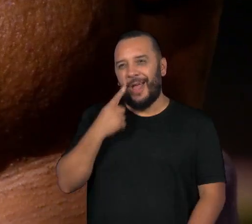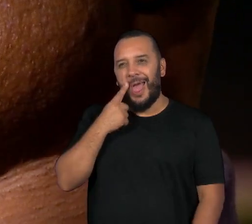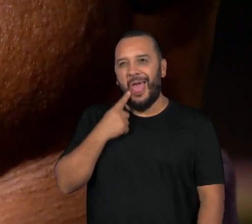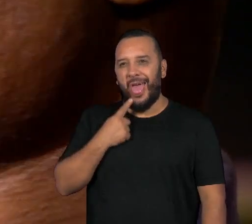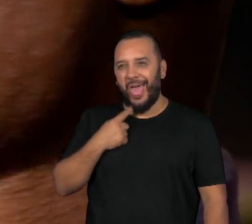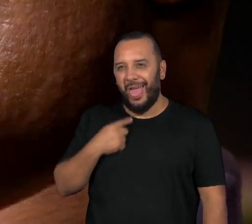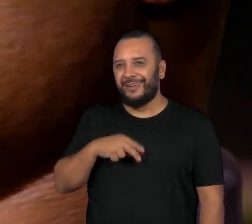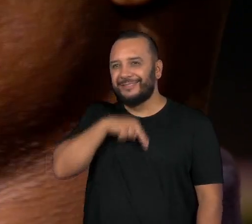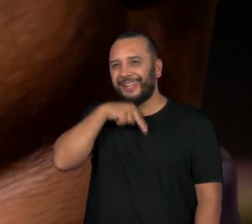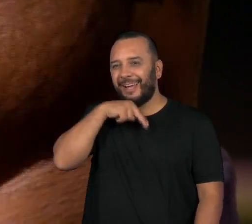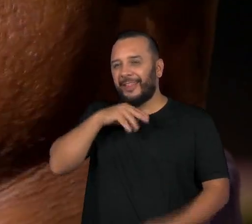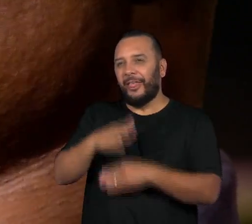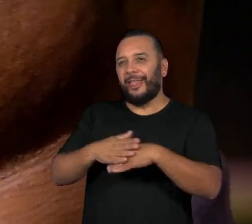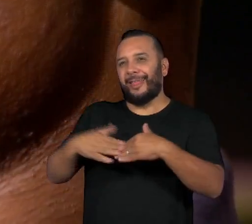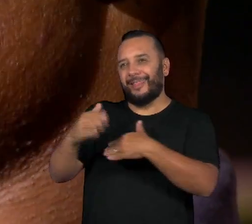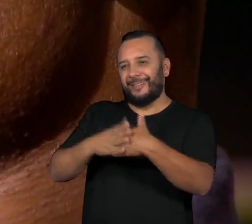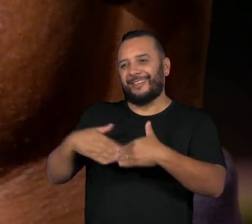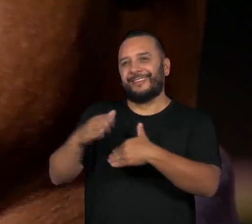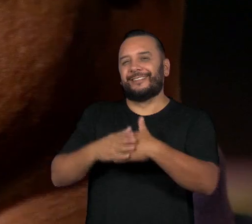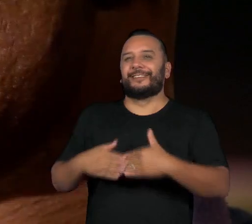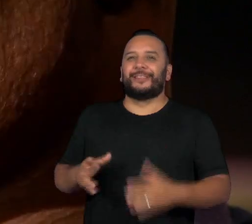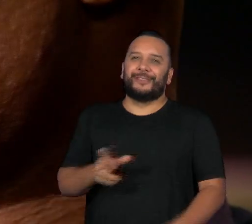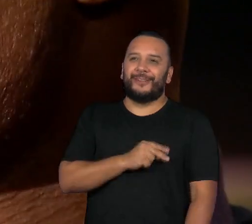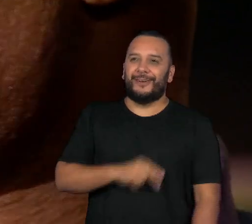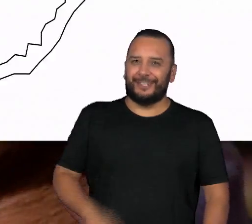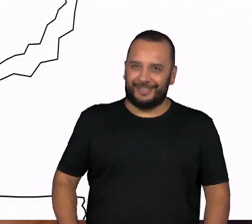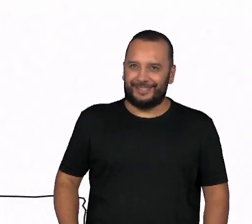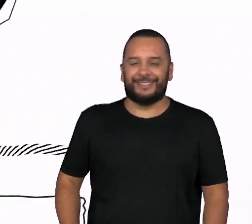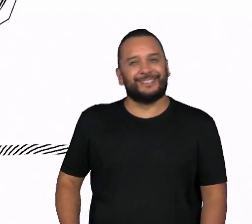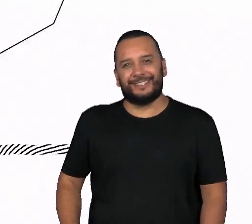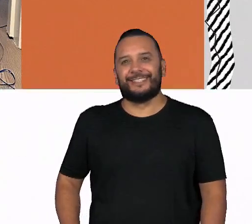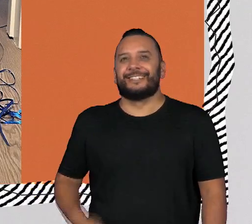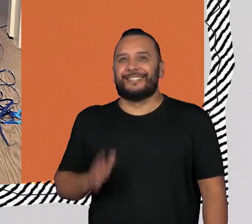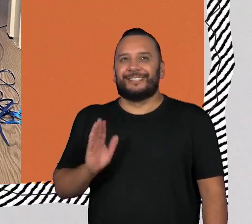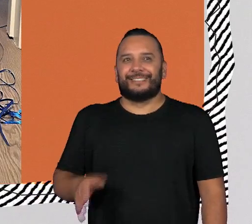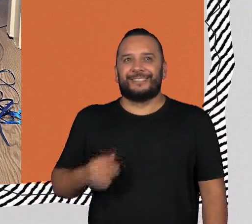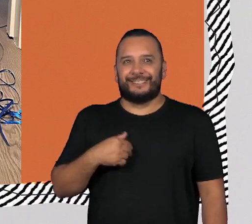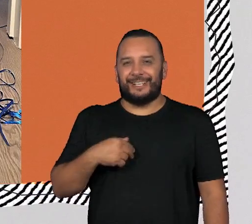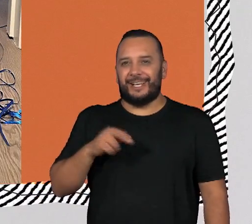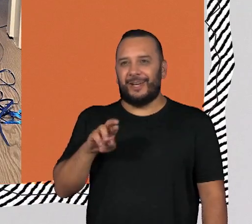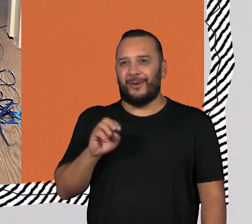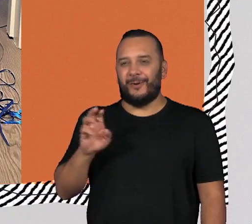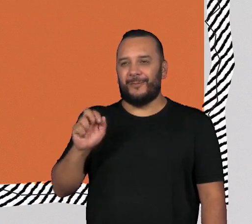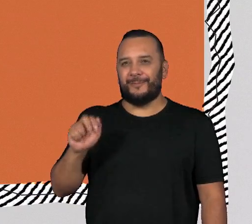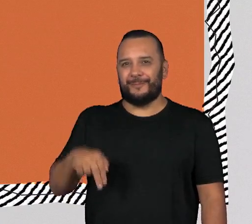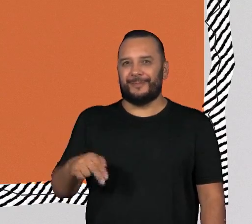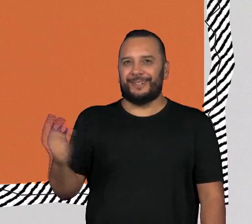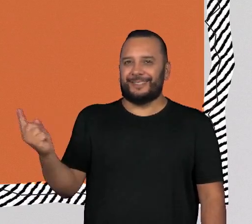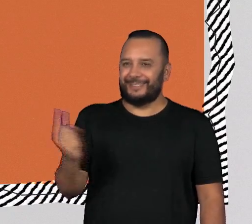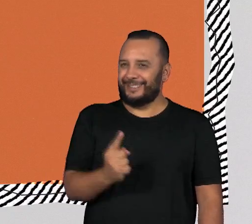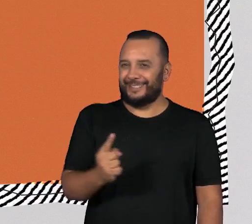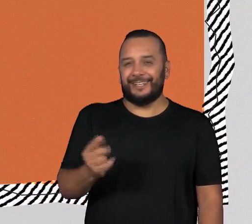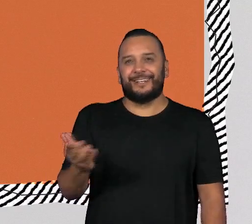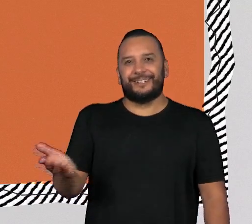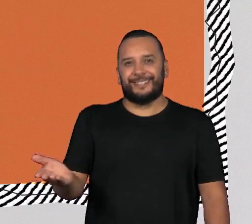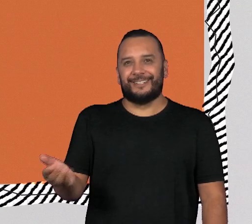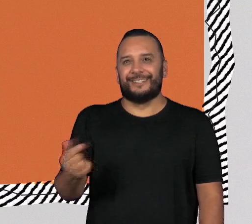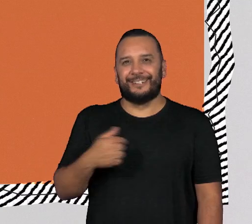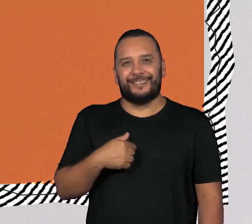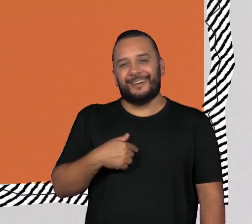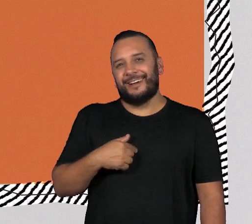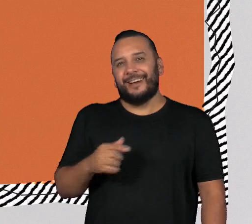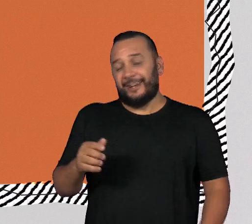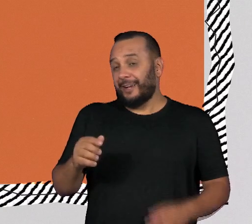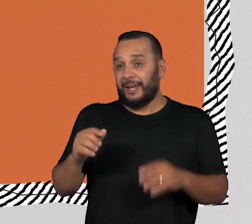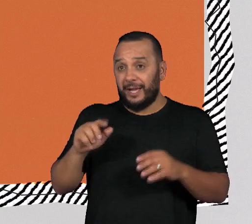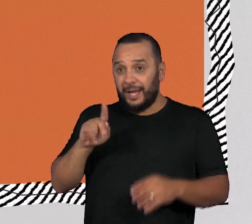muito babão. Nossa, o Roman chega lá em casa, eu falo, cara, deixa ele. Esses dias o Gabriel, antes do Gabriel